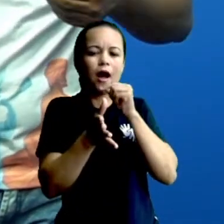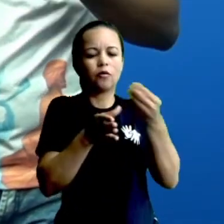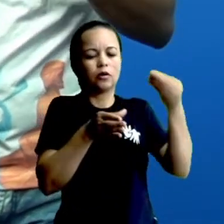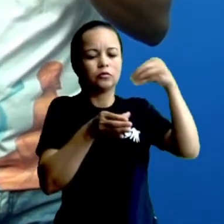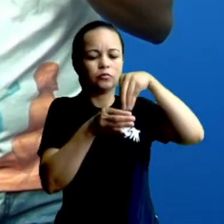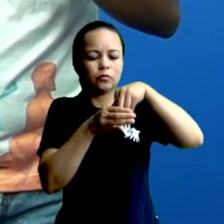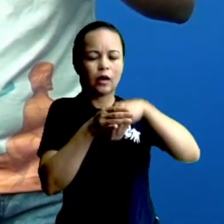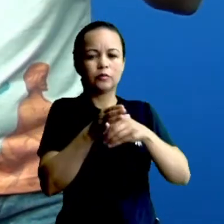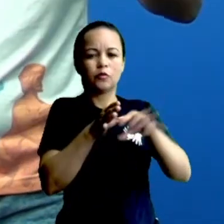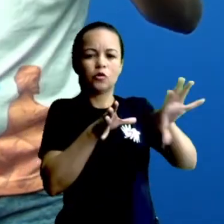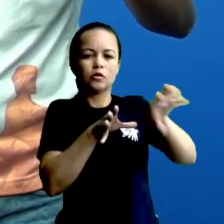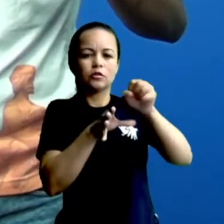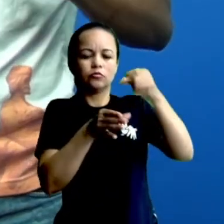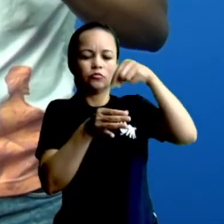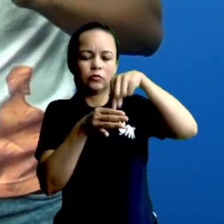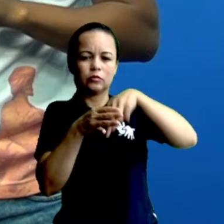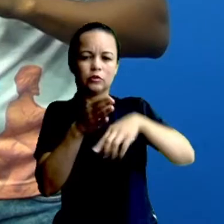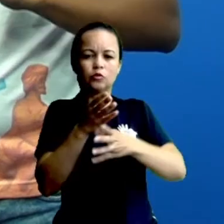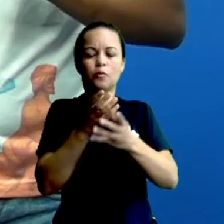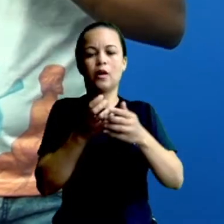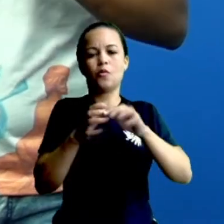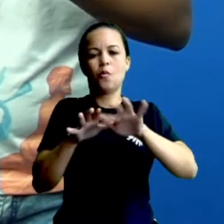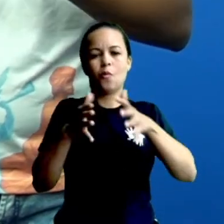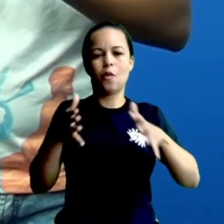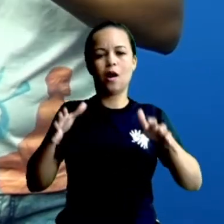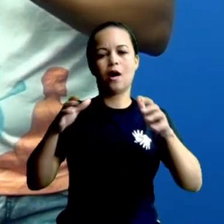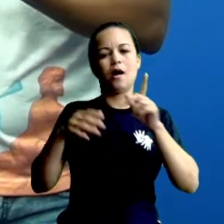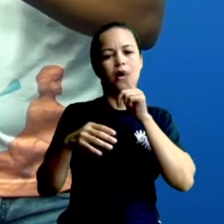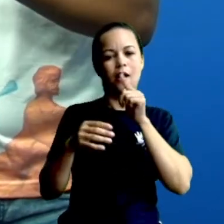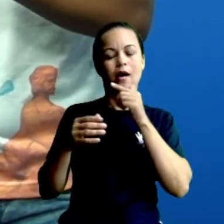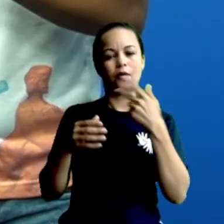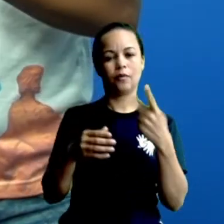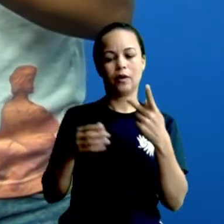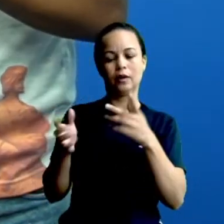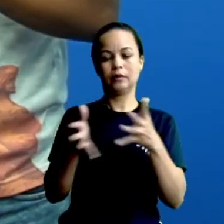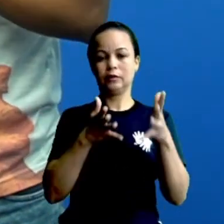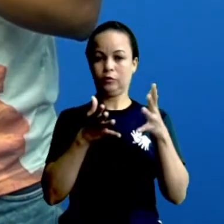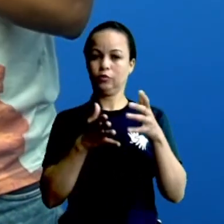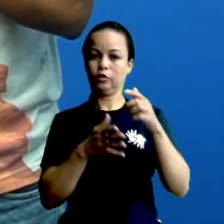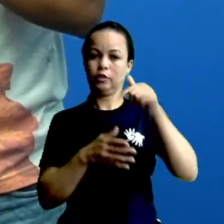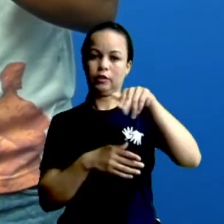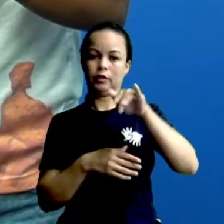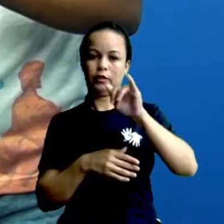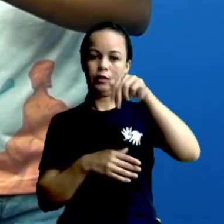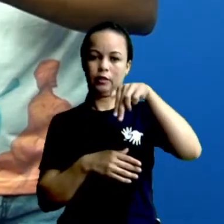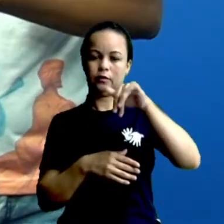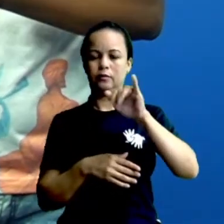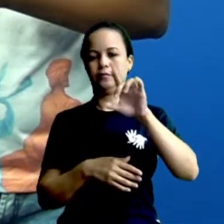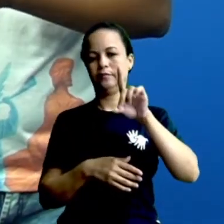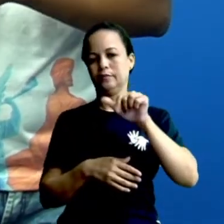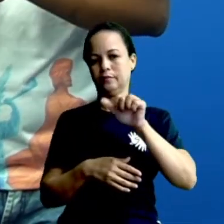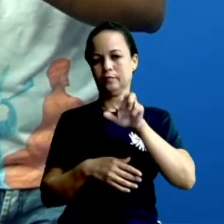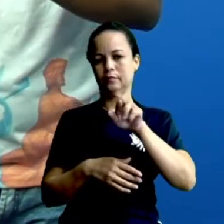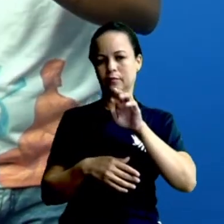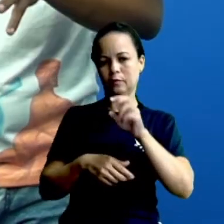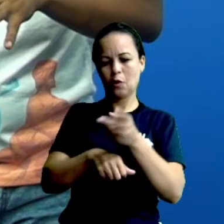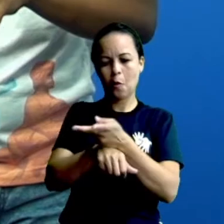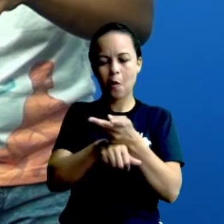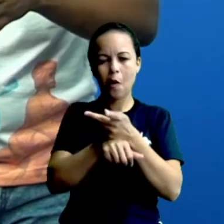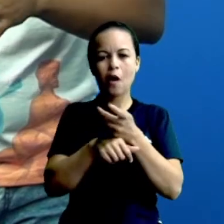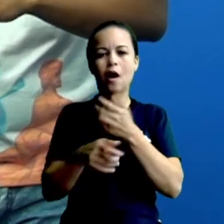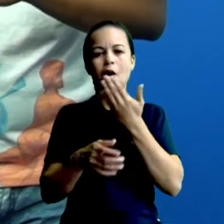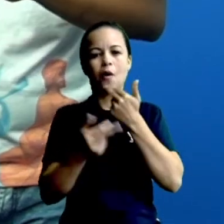pegavam os nutrientes do meio aquático, para em seguida os quinidários, que caçavam seus alimentos por meio